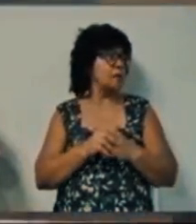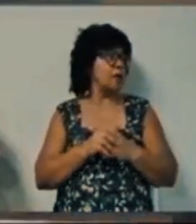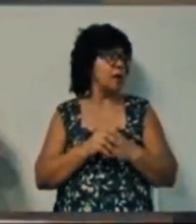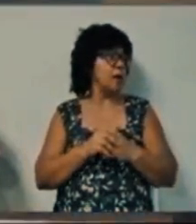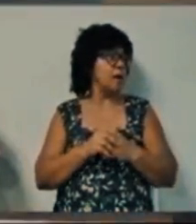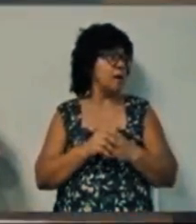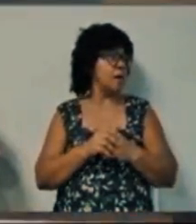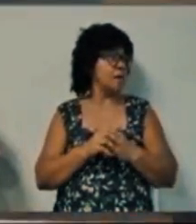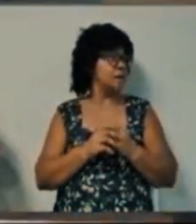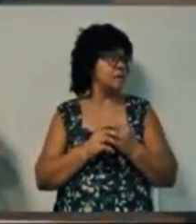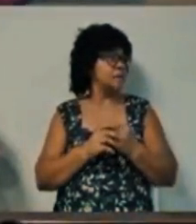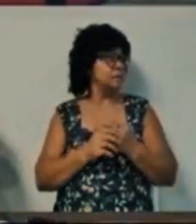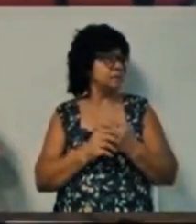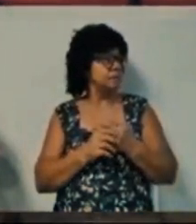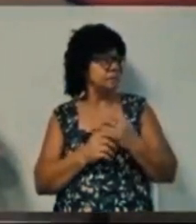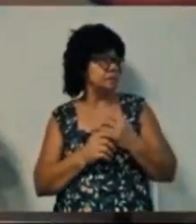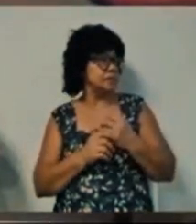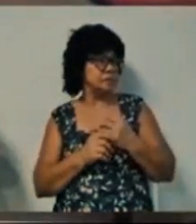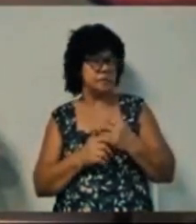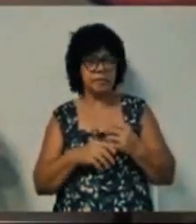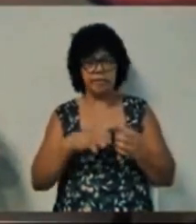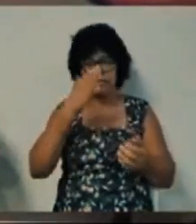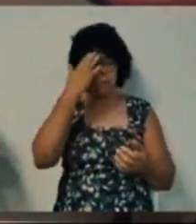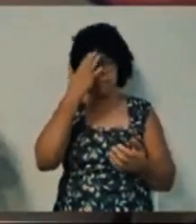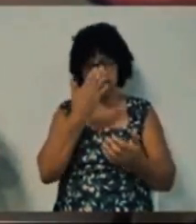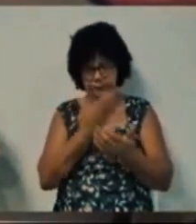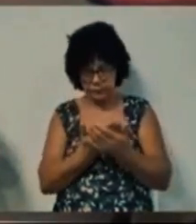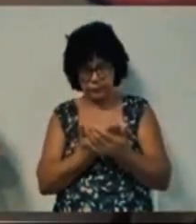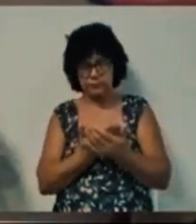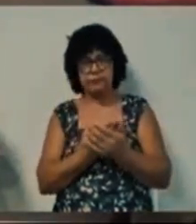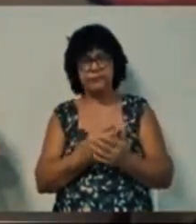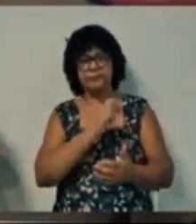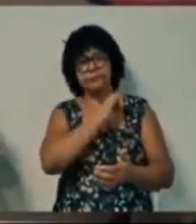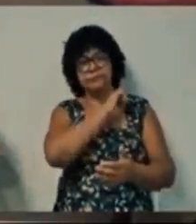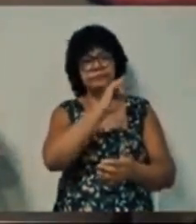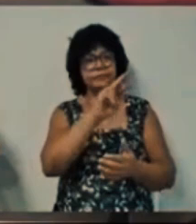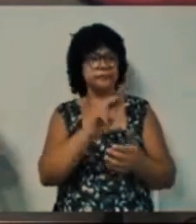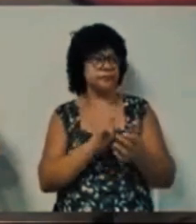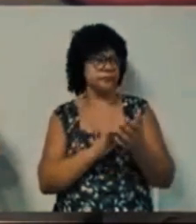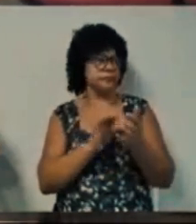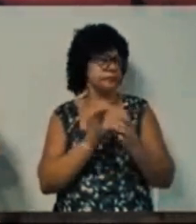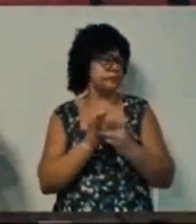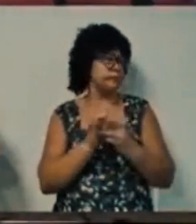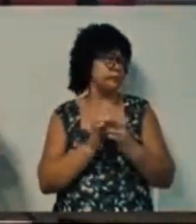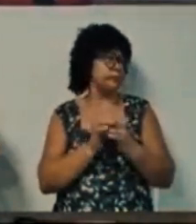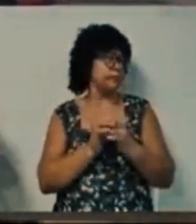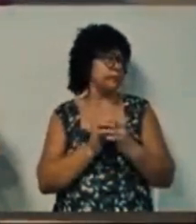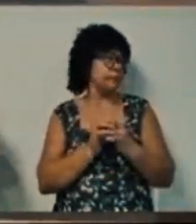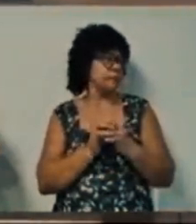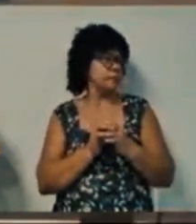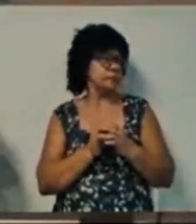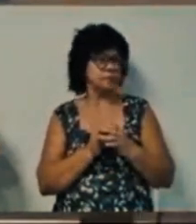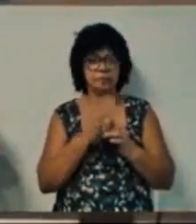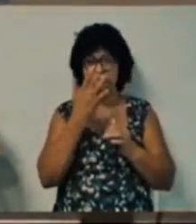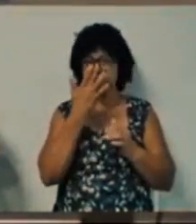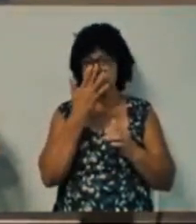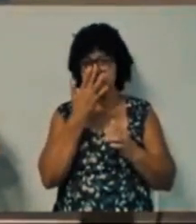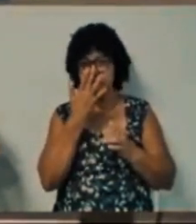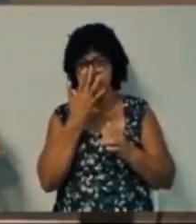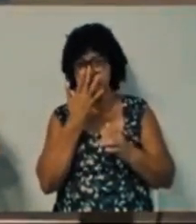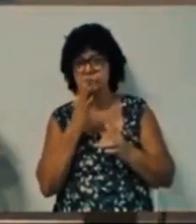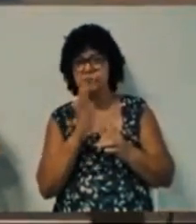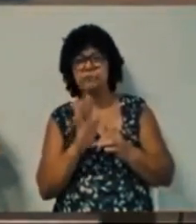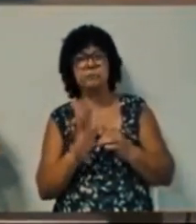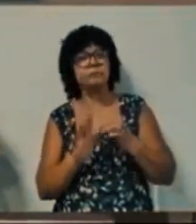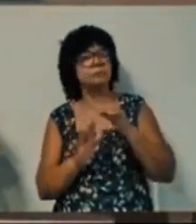autoridade que Deus dá para aqueles que creem no seu nome e que caminham com Ele, tem intimidade com Ele. Deus